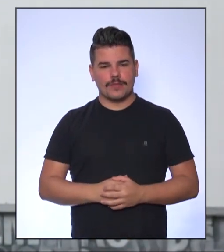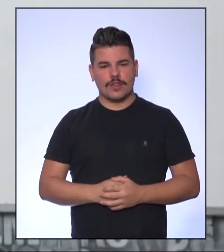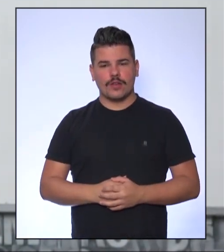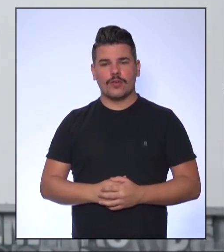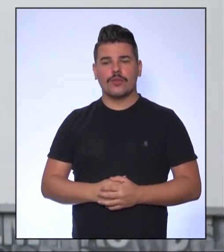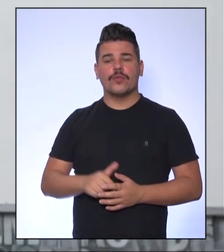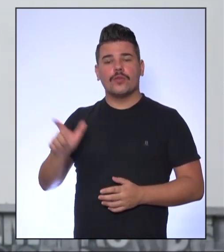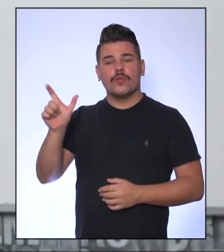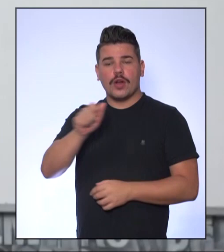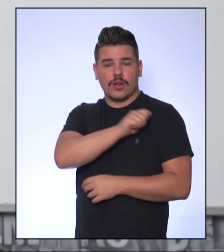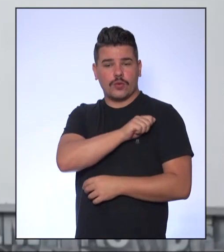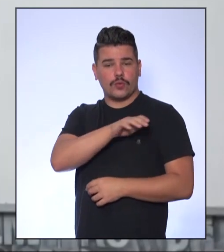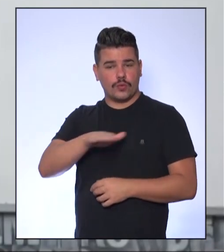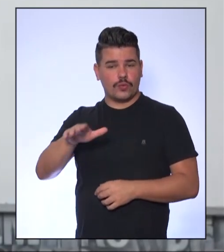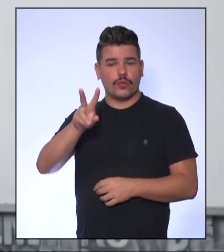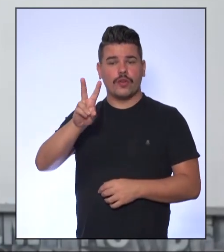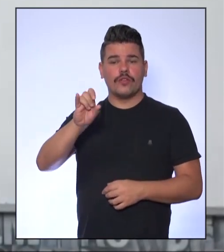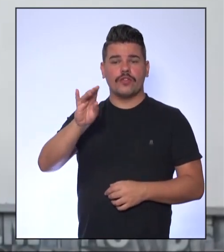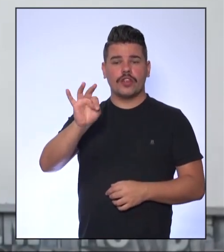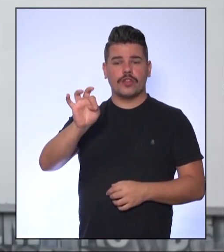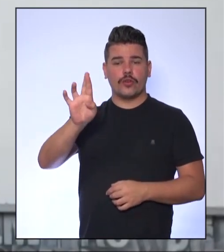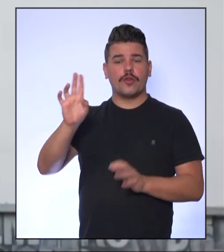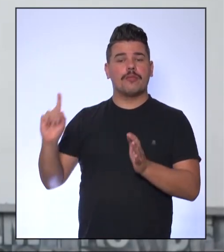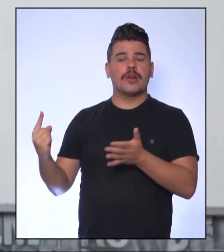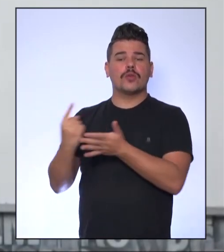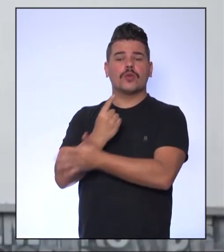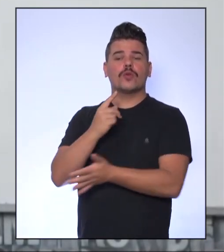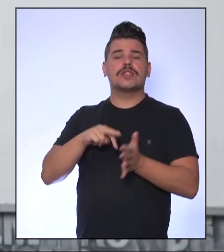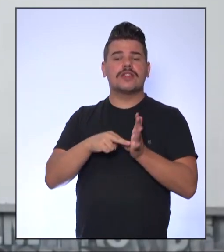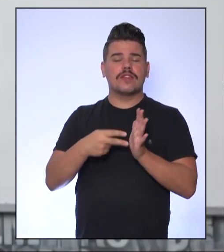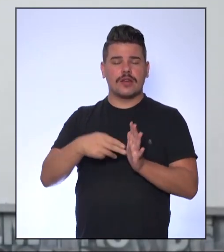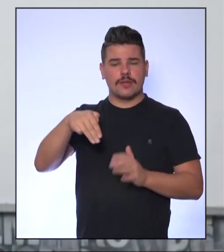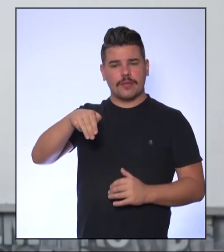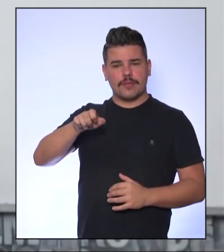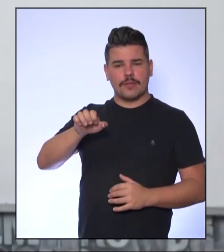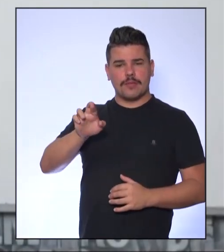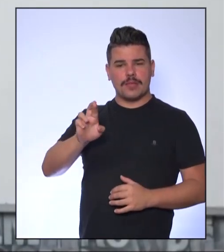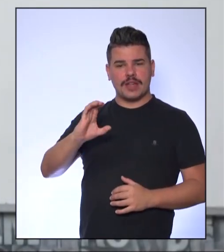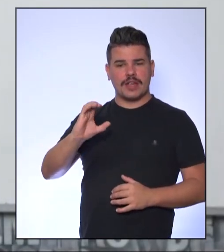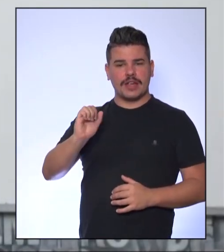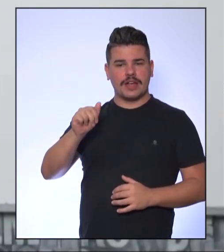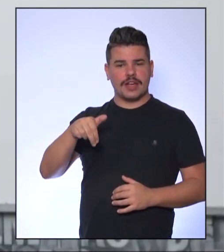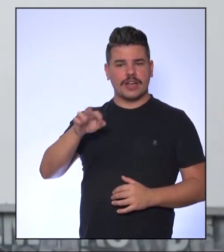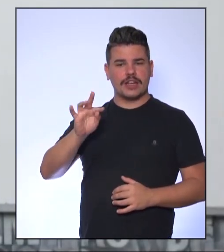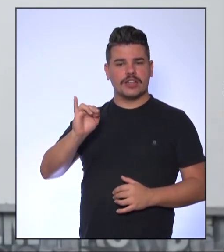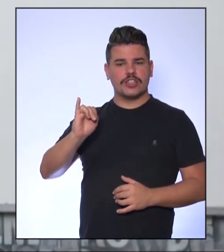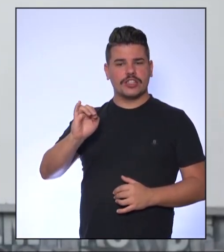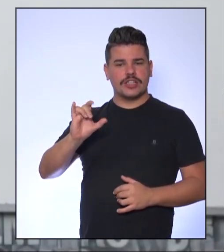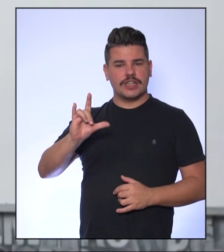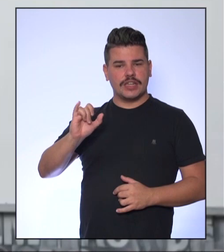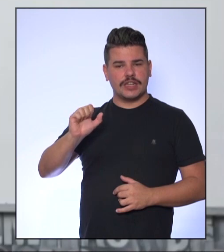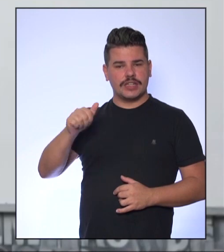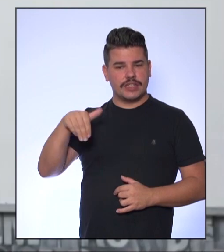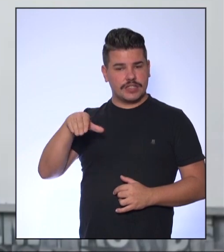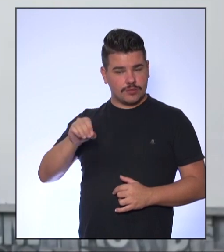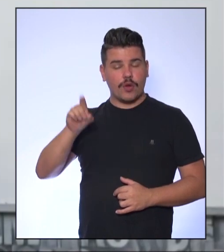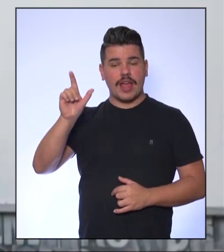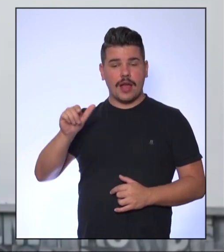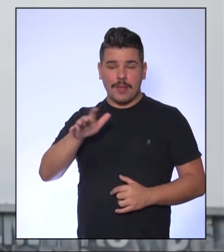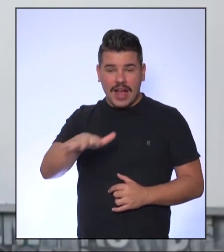Luiz pergunta o que é o mercantilismo. Vitor Luiz, o mercantilismo é uma base